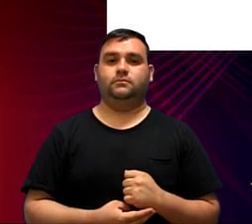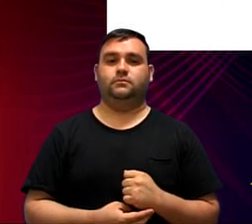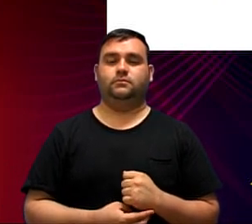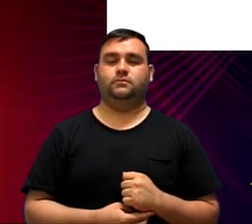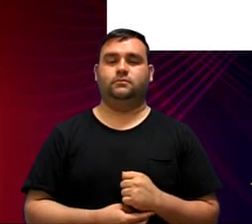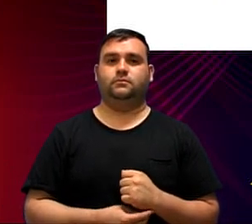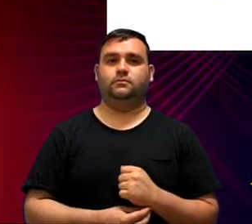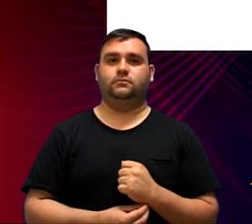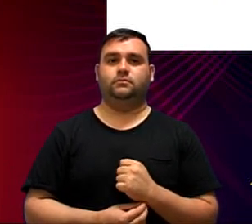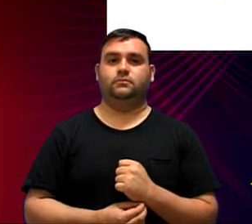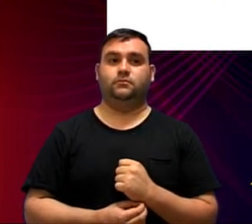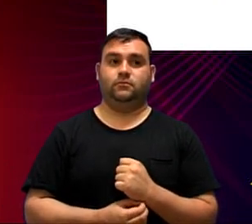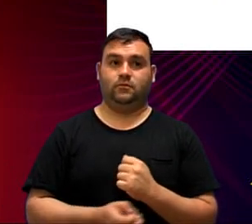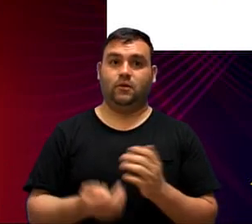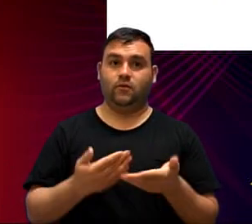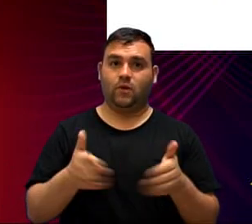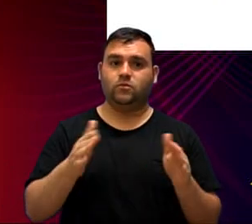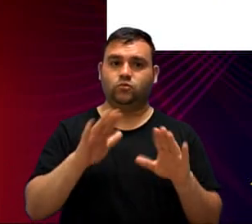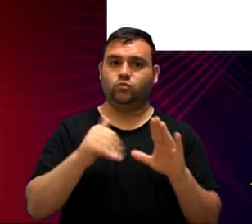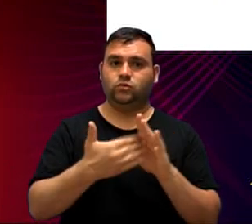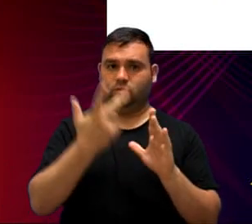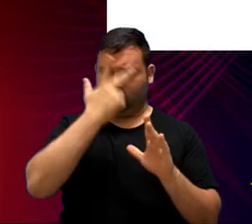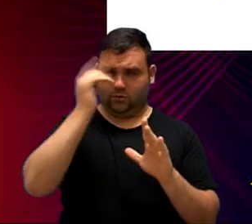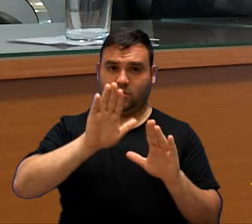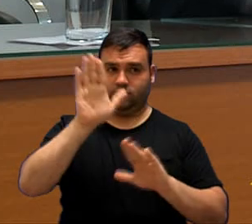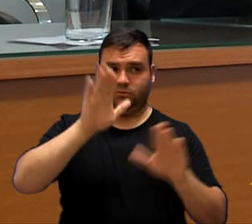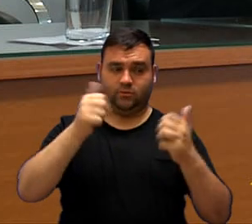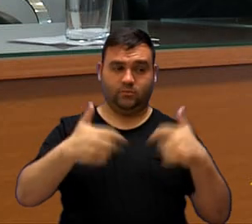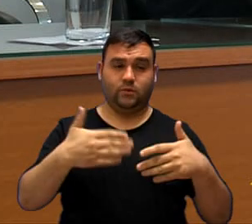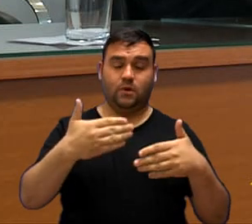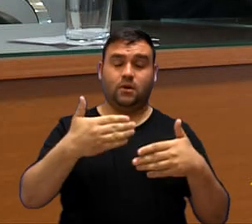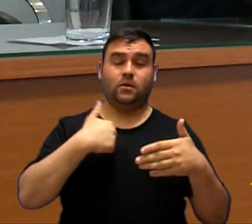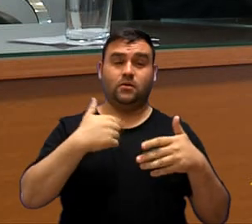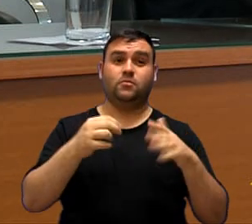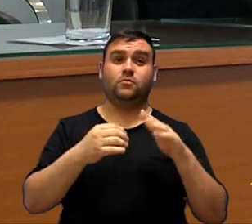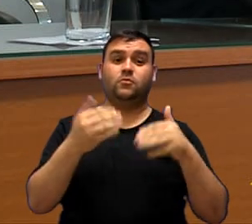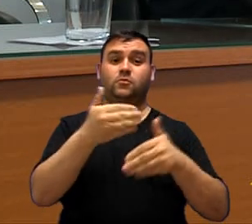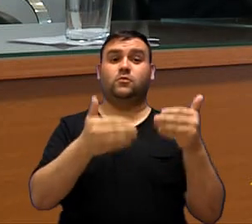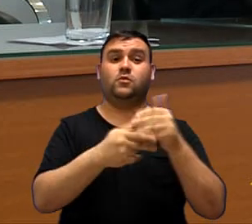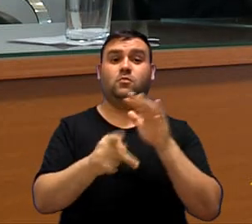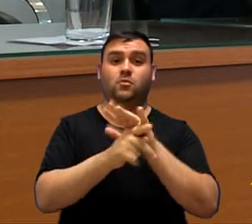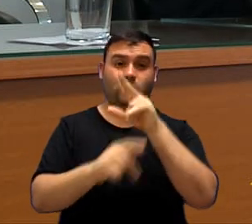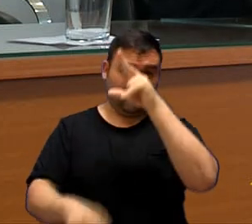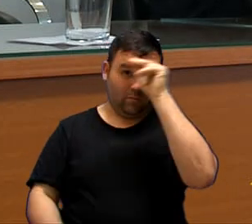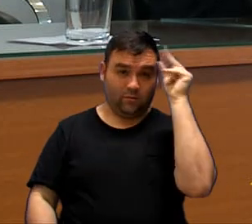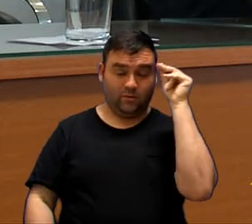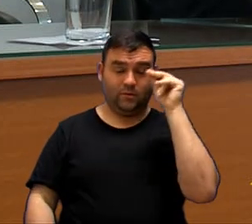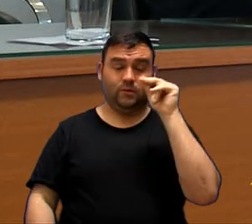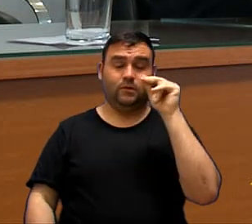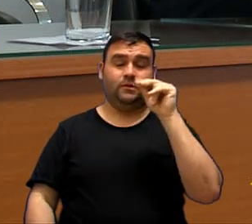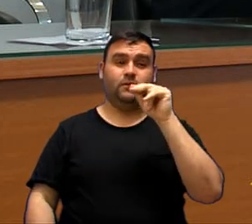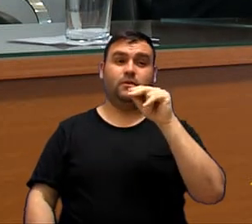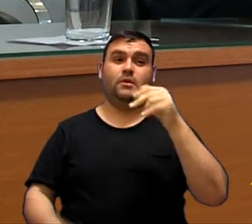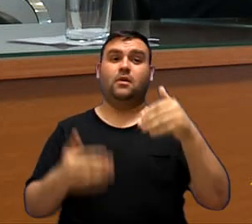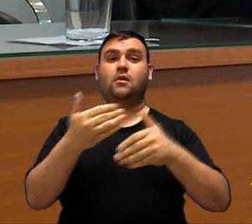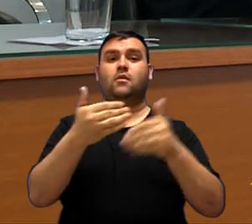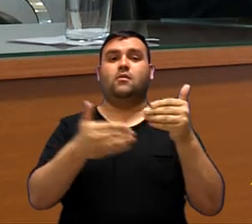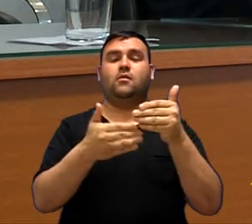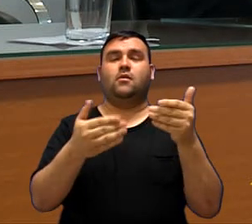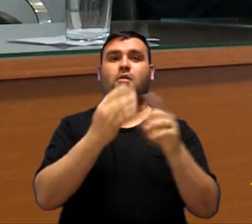Só, eu já vou abrir para as pessoas poderem... Eu vou apresentar agora o orçamento da prefeitura. Esse aqui é o